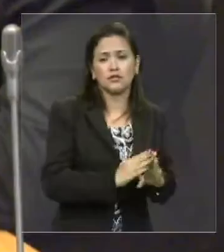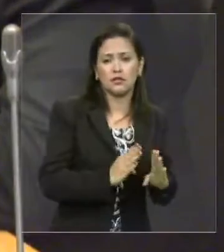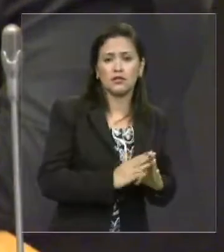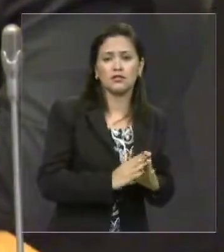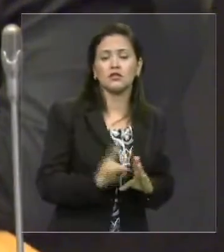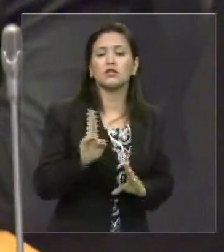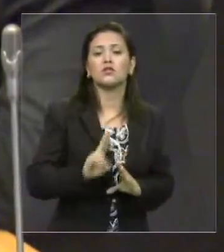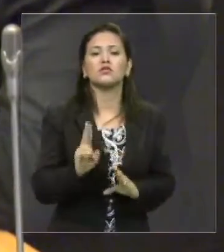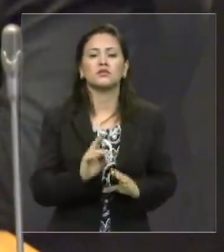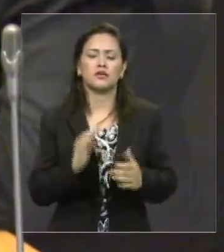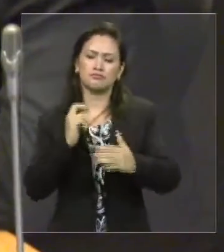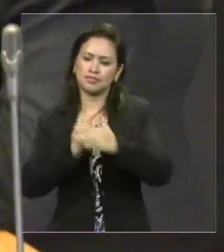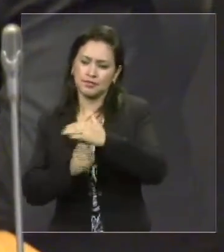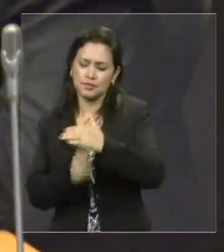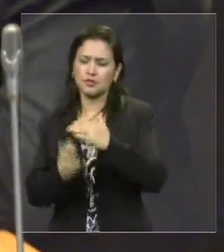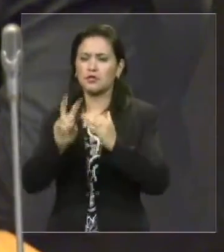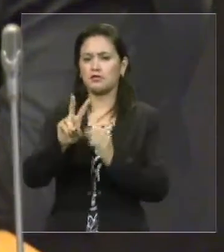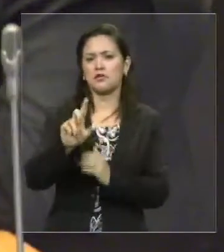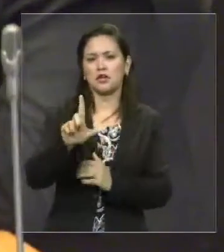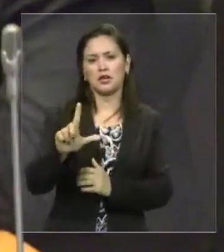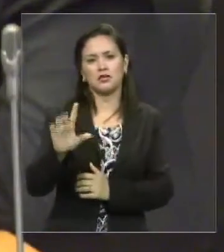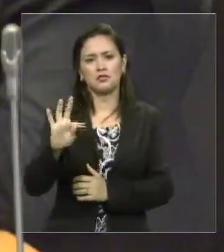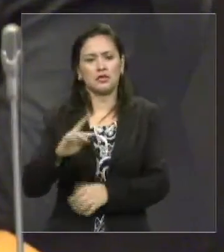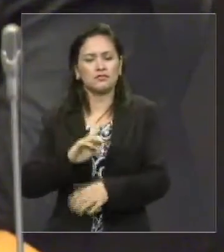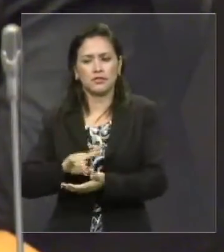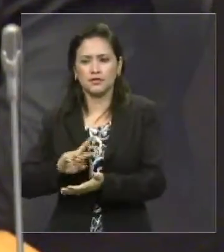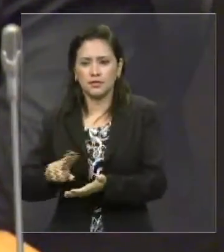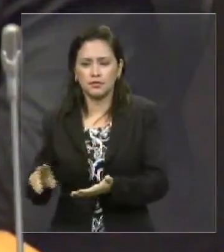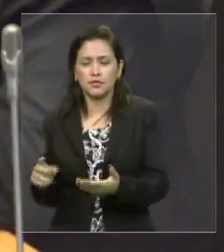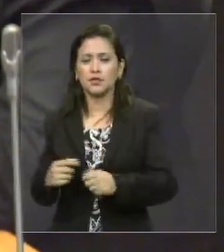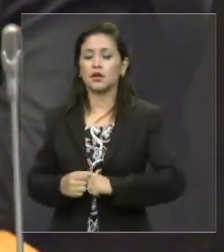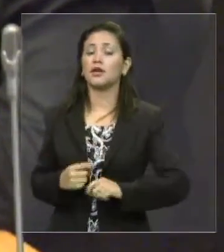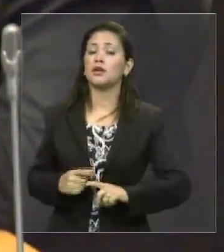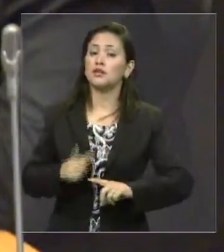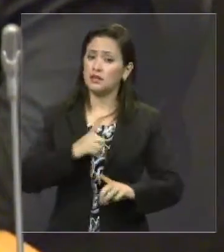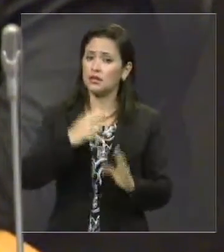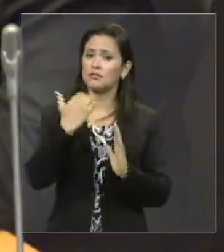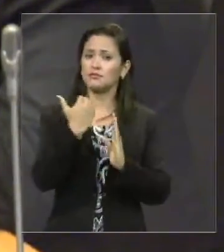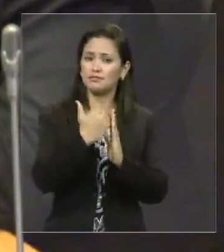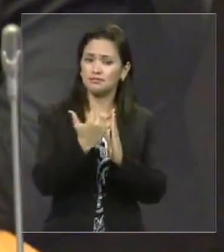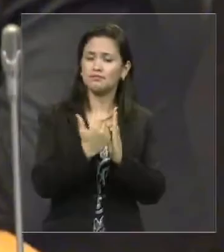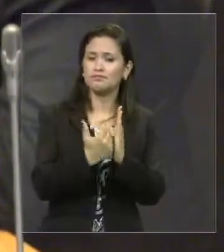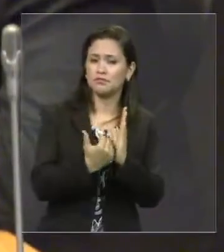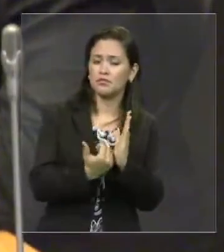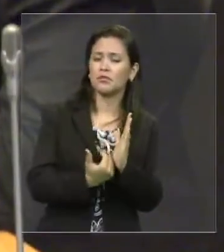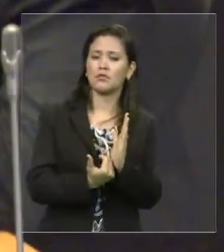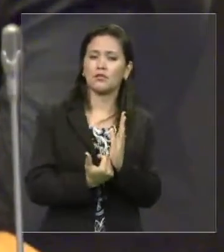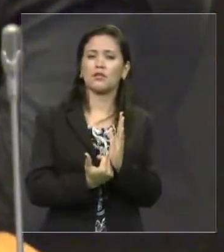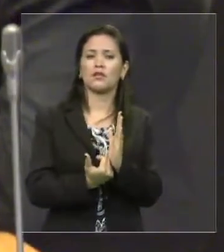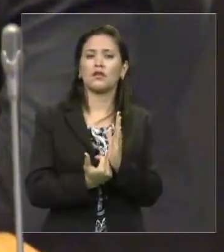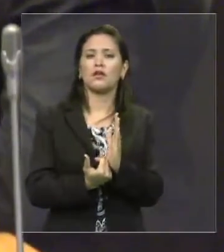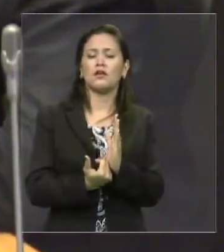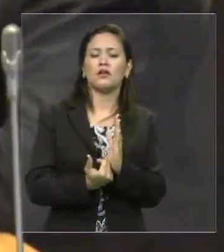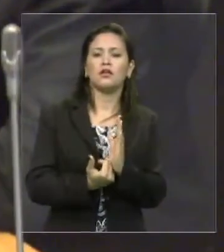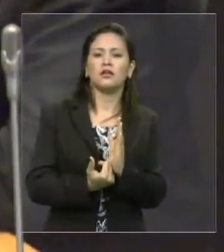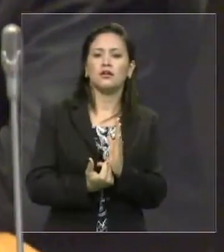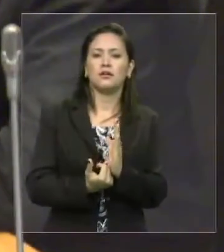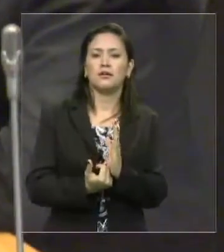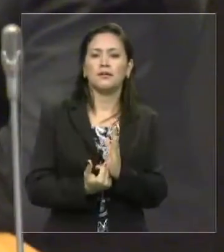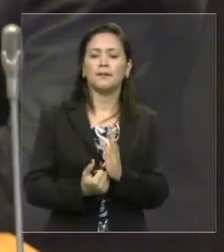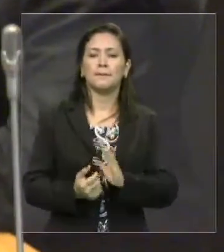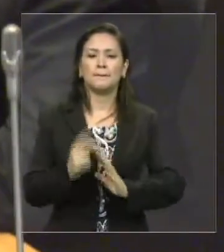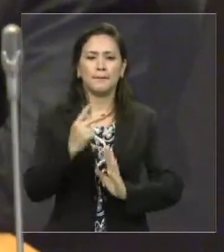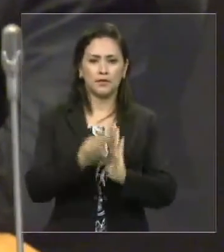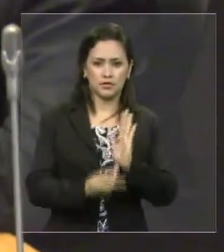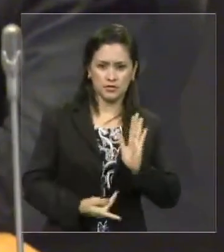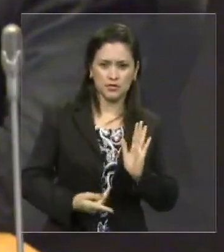foi negado ao longo dos anos, e isso está no planejamento do plano de mobilidade da capital São Luís, com relação à intervenção que será feita ali na Avenida